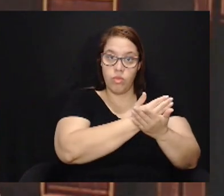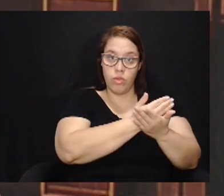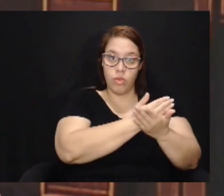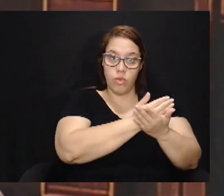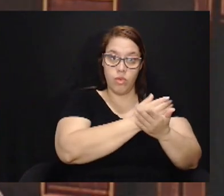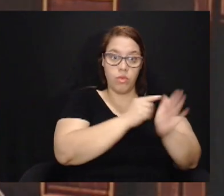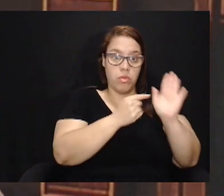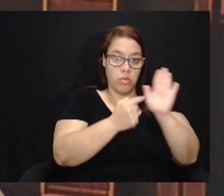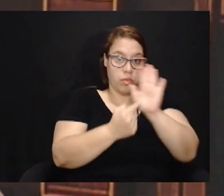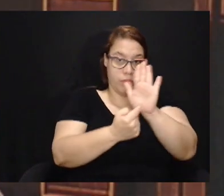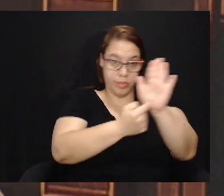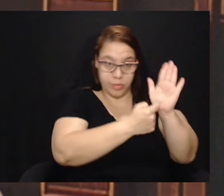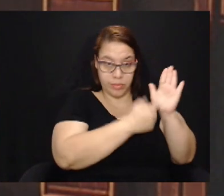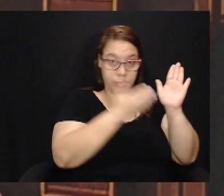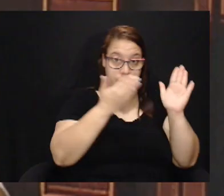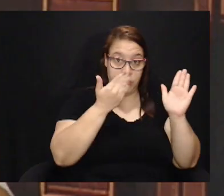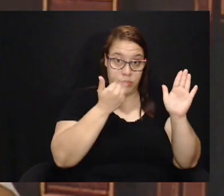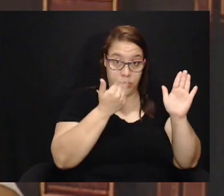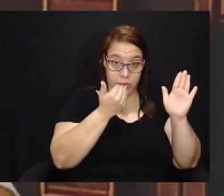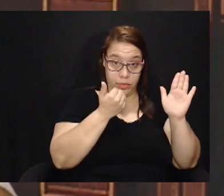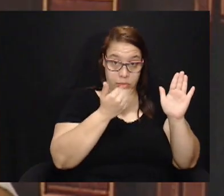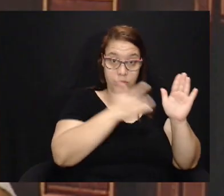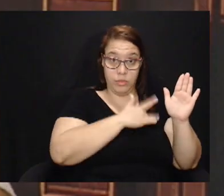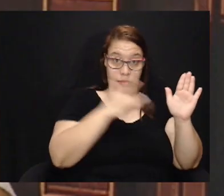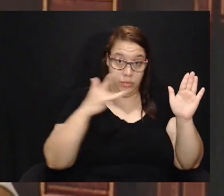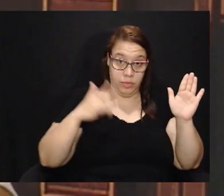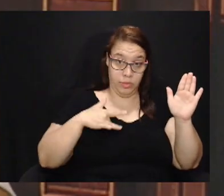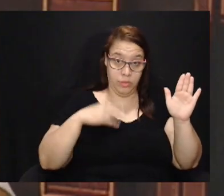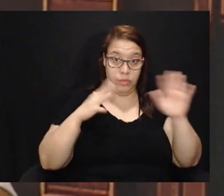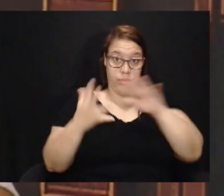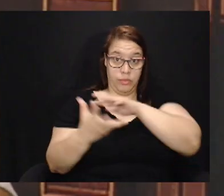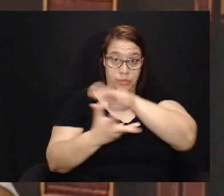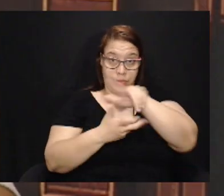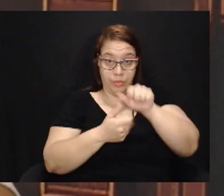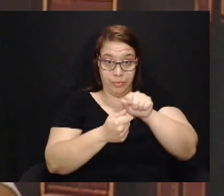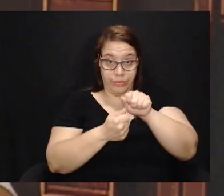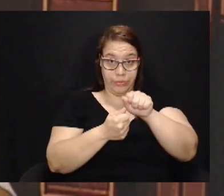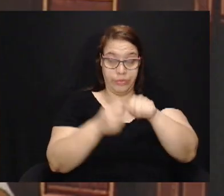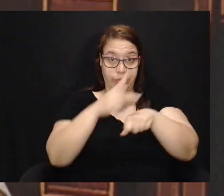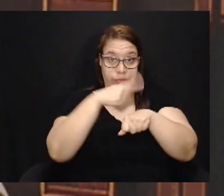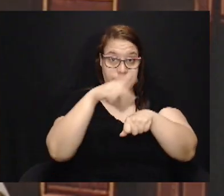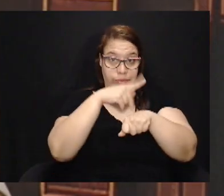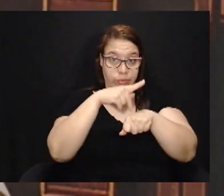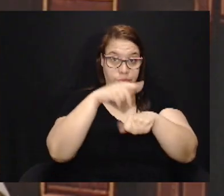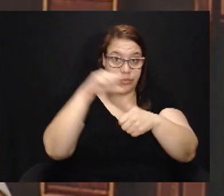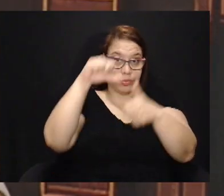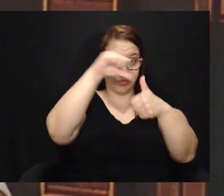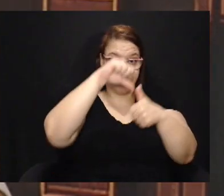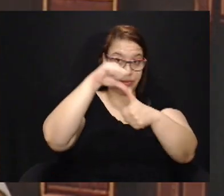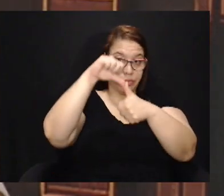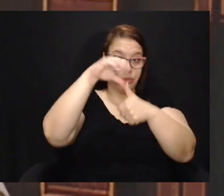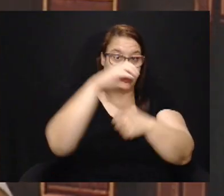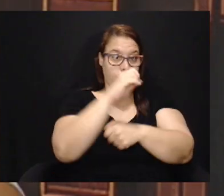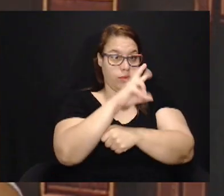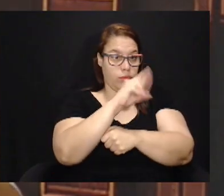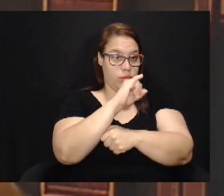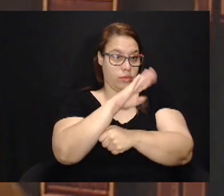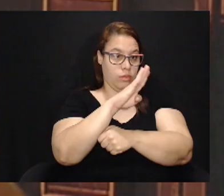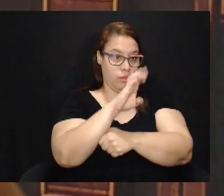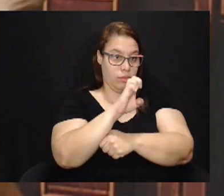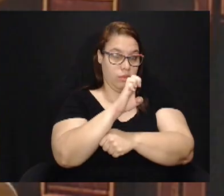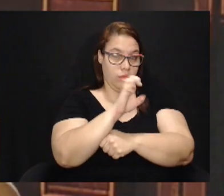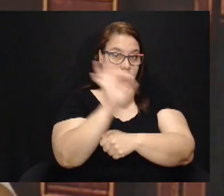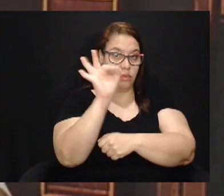dos alimentos, da alimentação saudável no mundo, e os países da América Latina e do Caribe ficaram como índice de